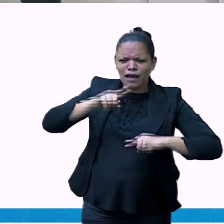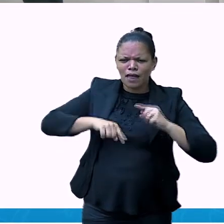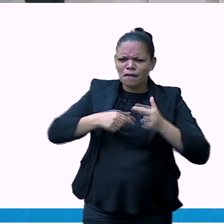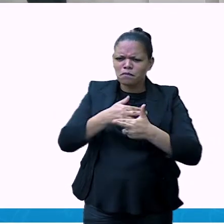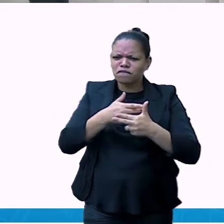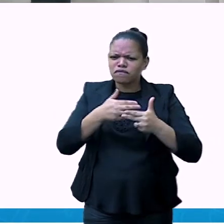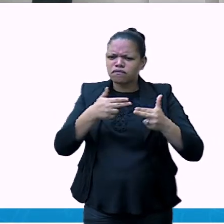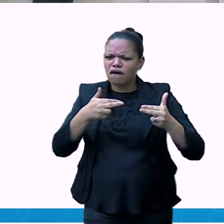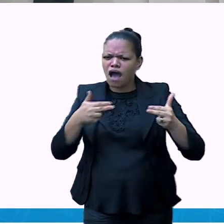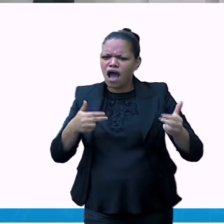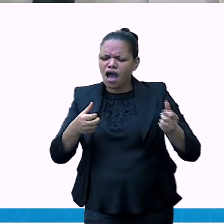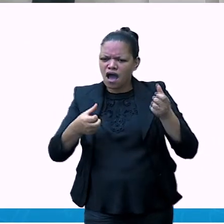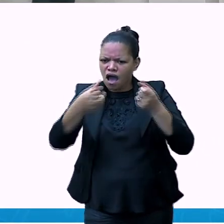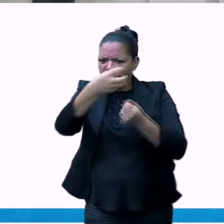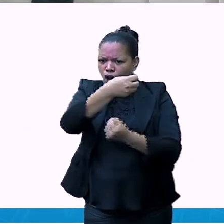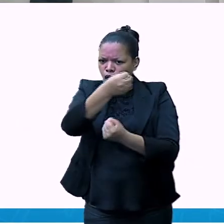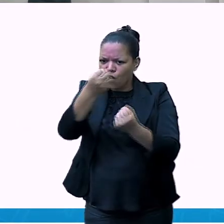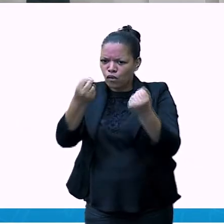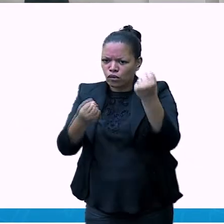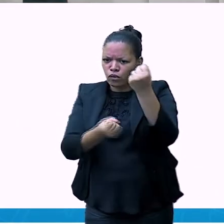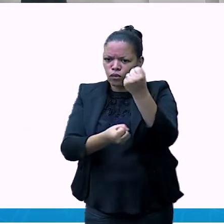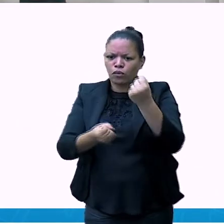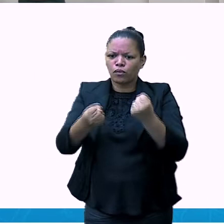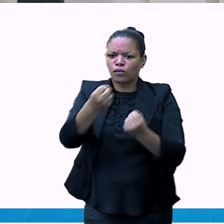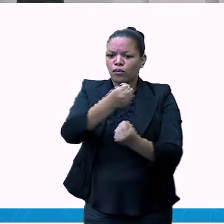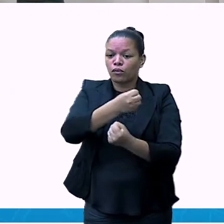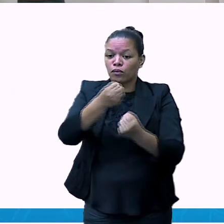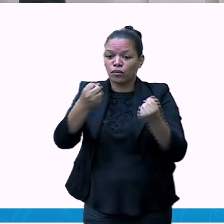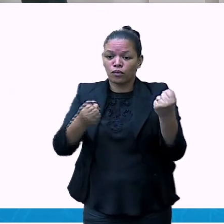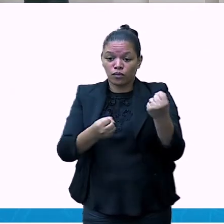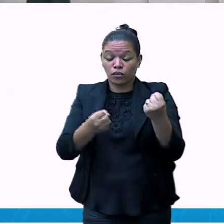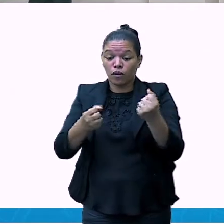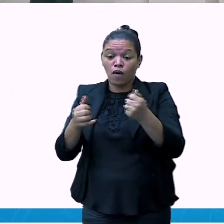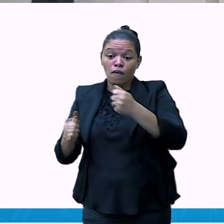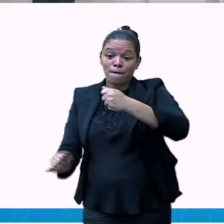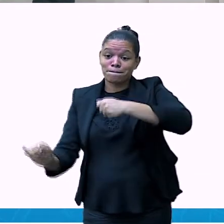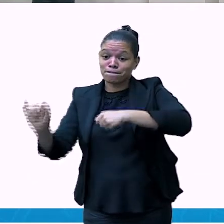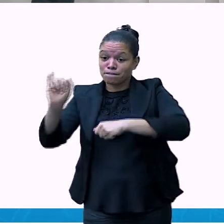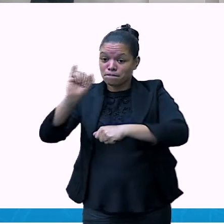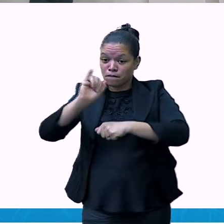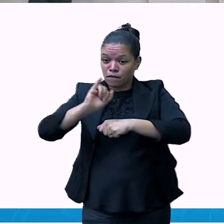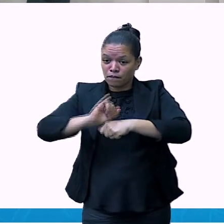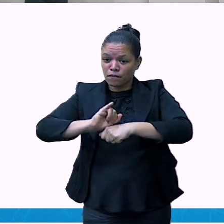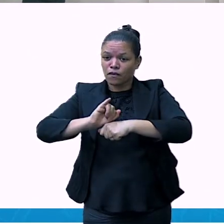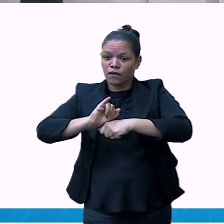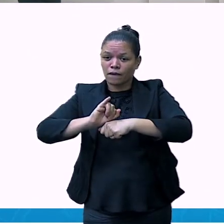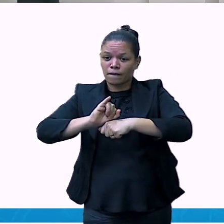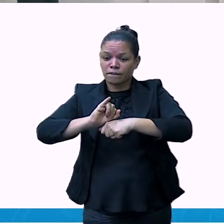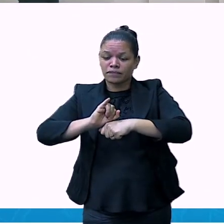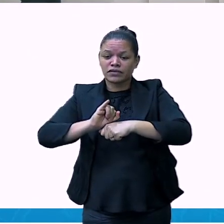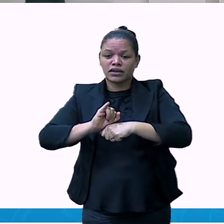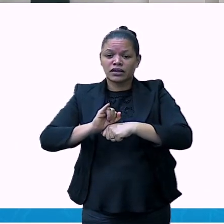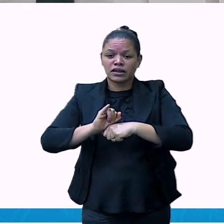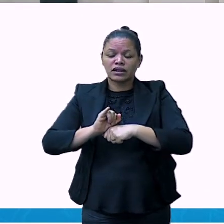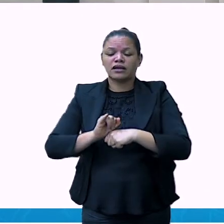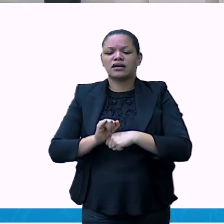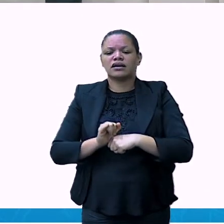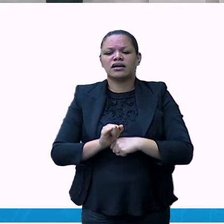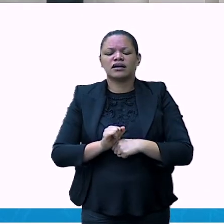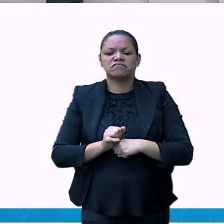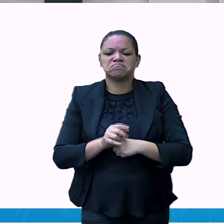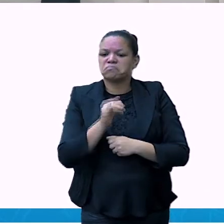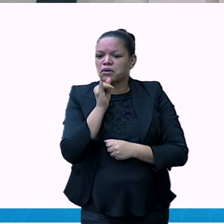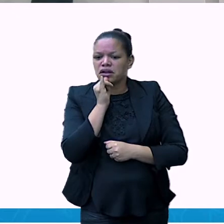de muitos lugares, principalmente da China. A gente importa muitos produtos de telecomunicação da China.